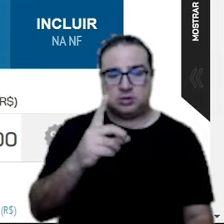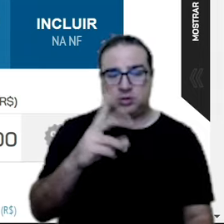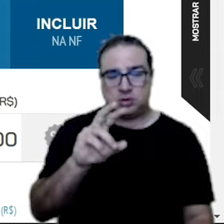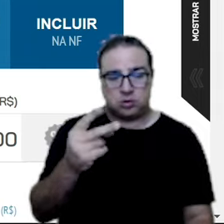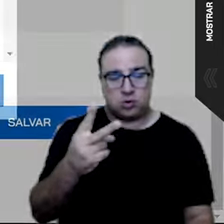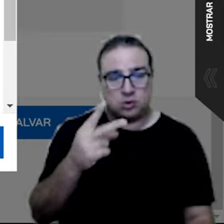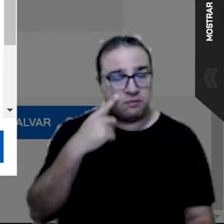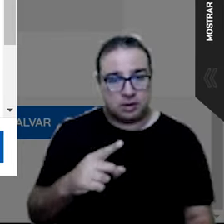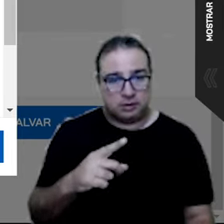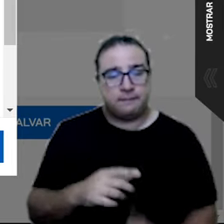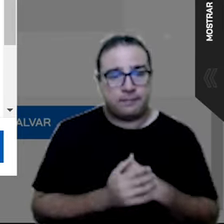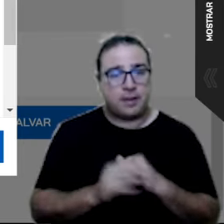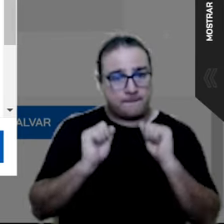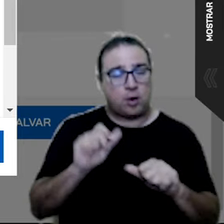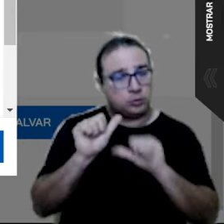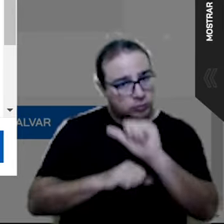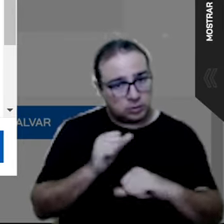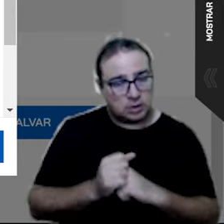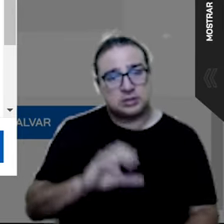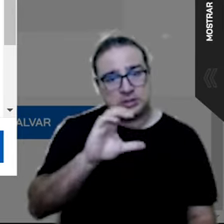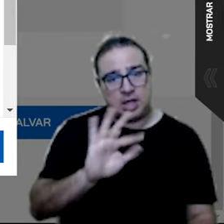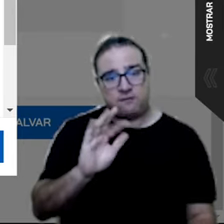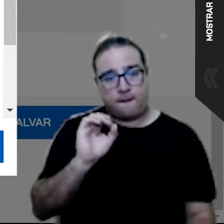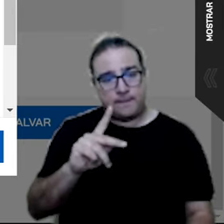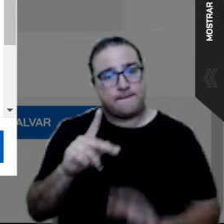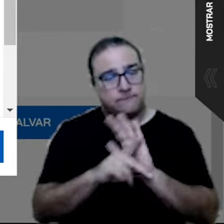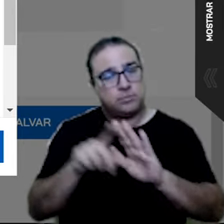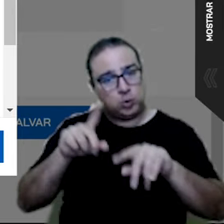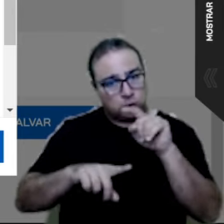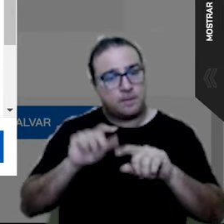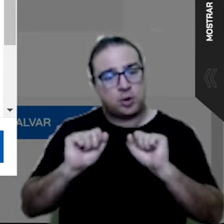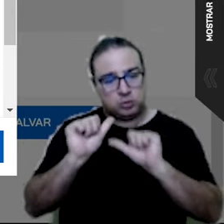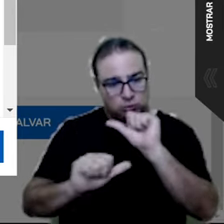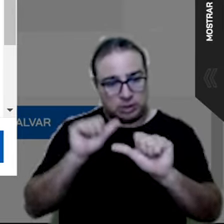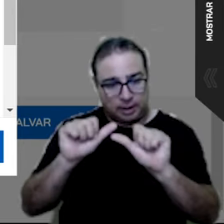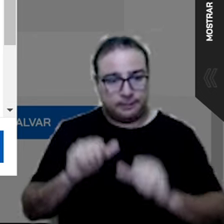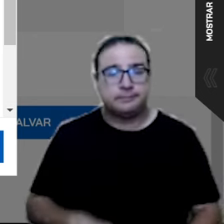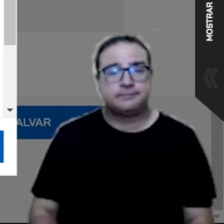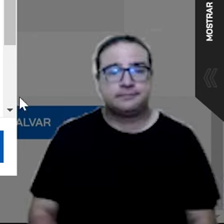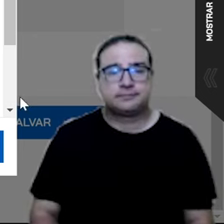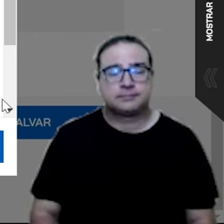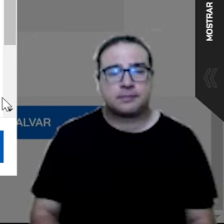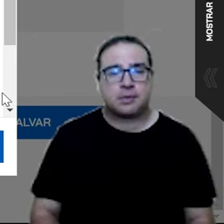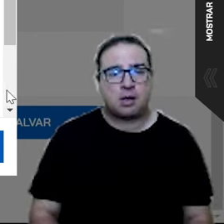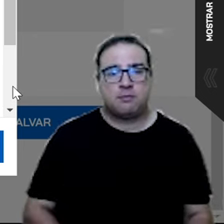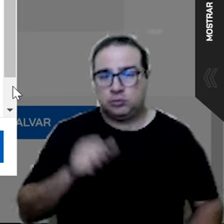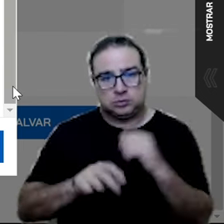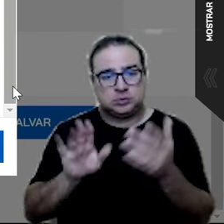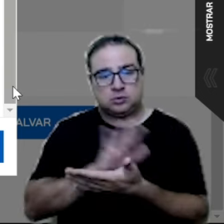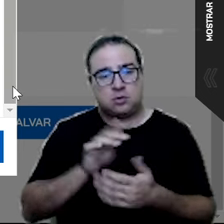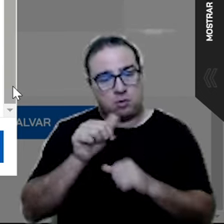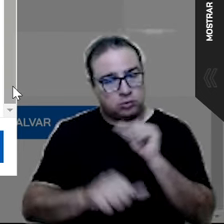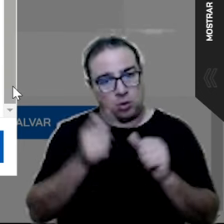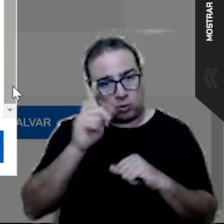né eu venho aqui ó eu posso alterar a cfop do produto né eu não vou alterar essa